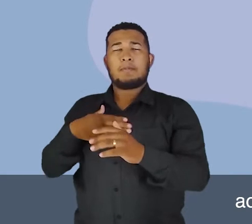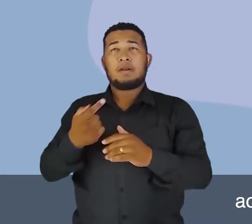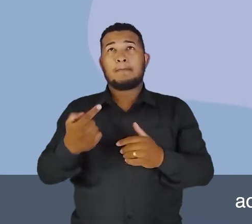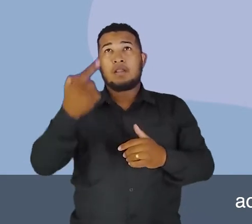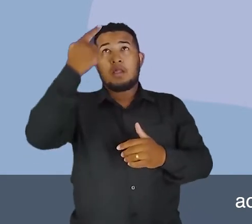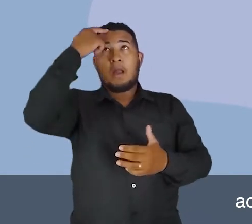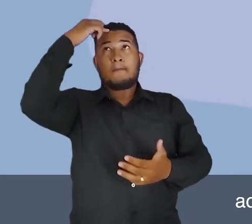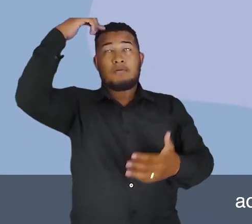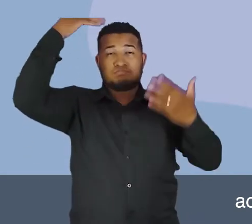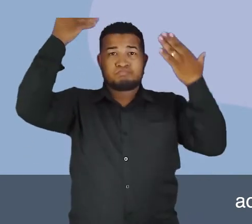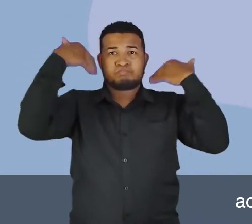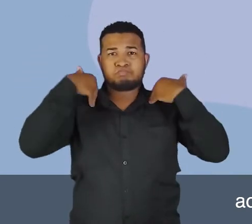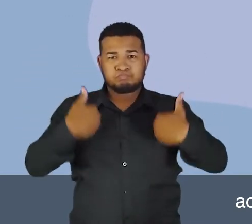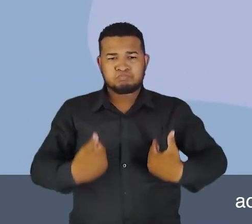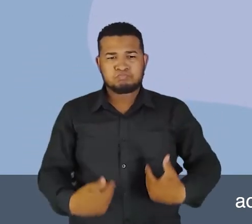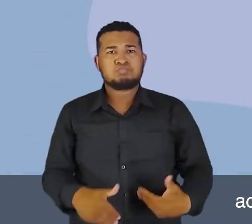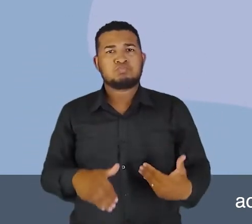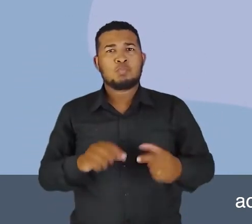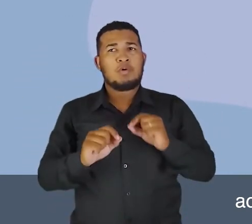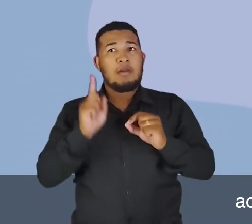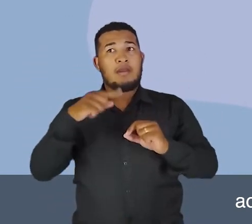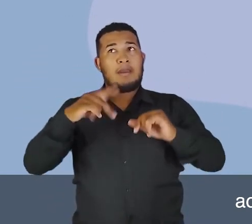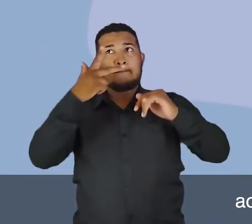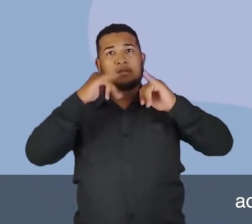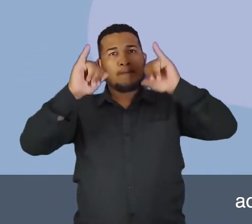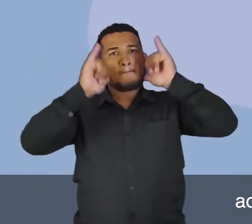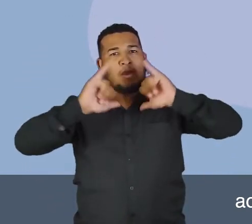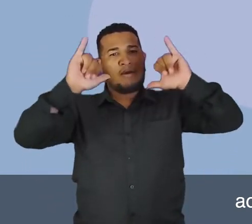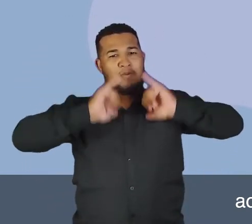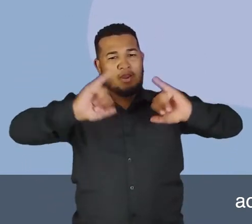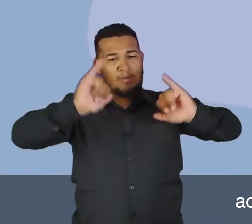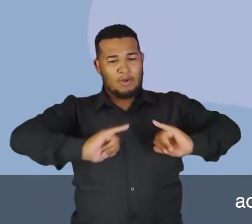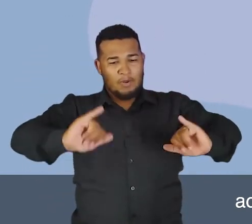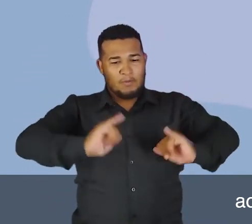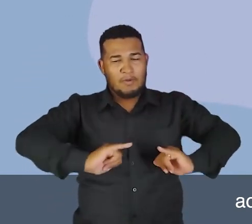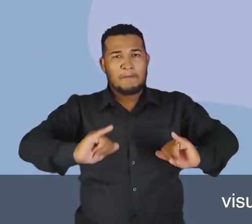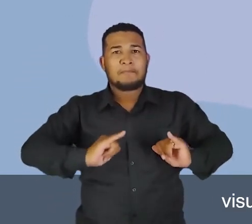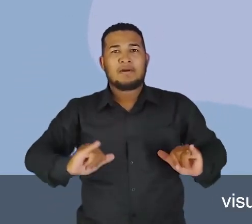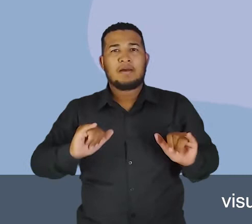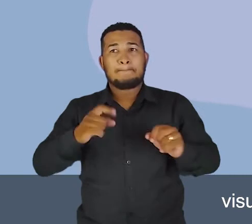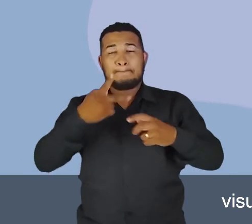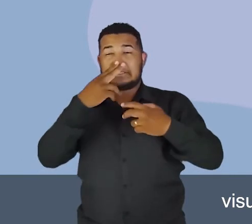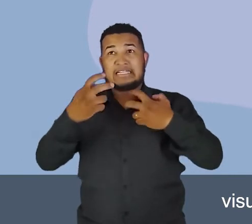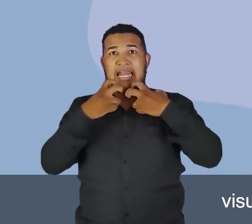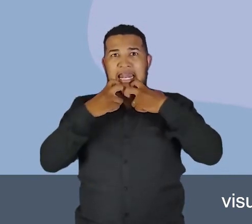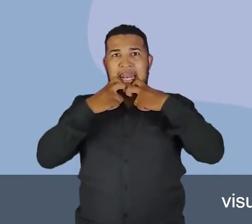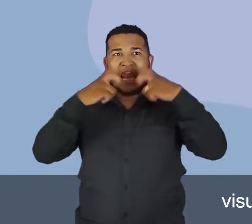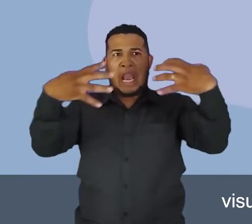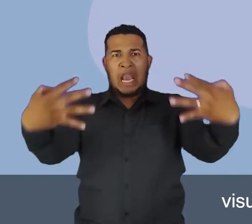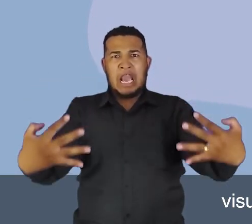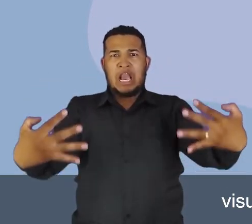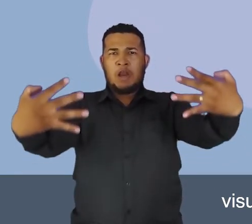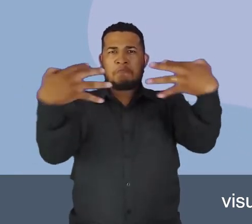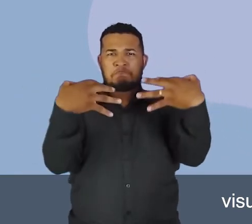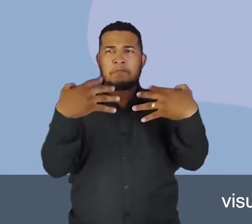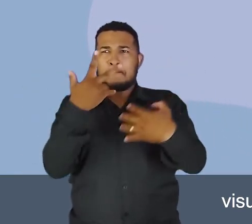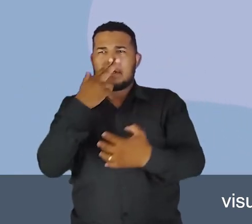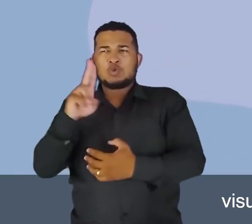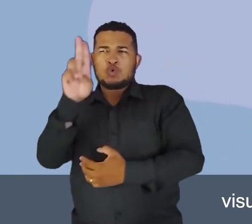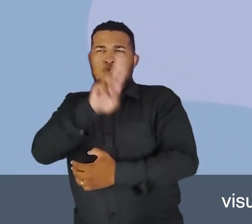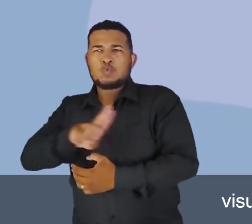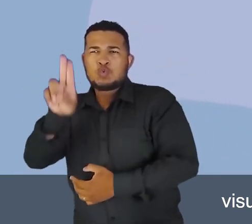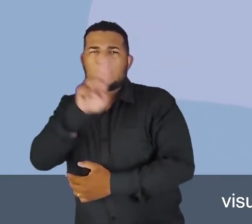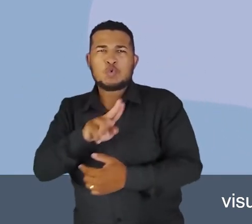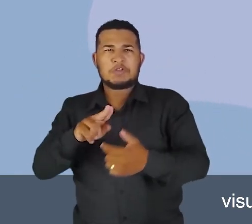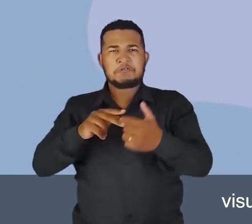ao bico dos sapatos. São mensagens, letras falantes, gritos visuais, ordens de uso,